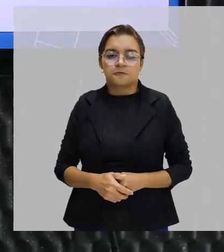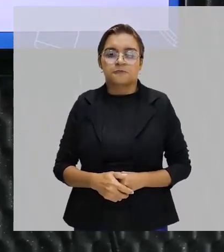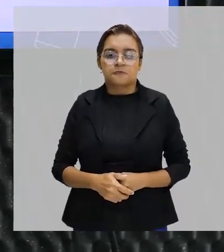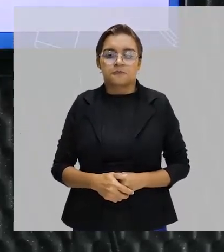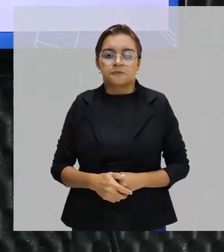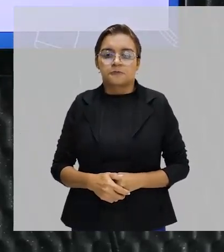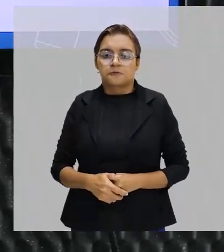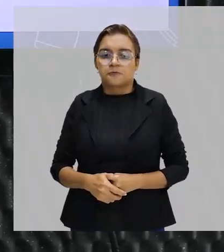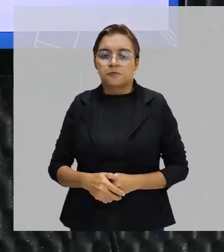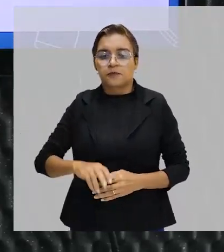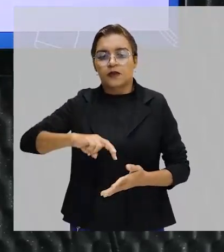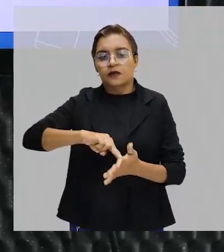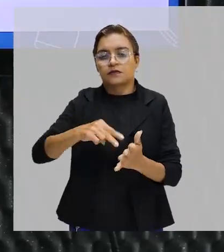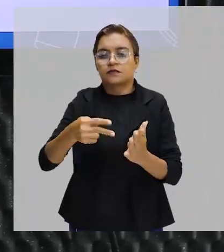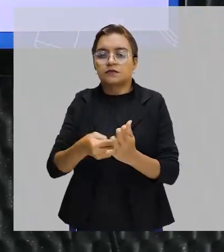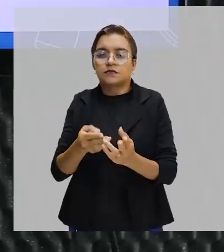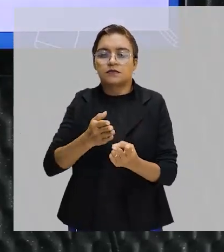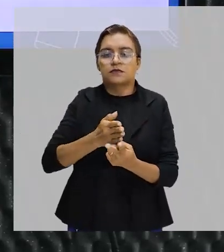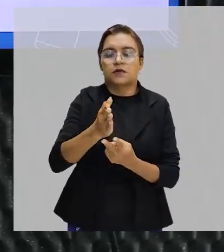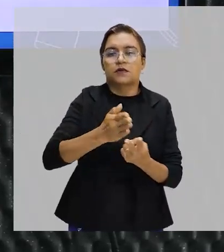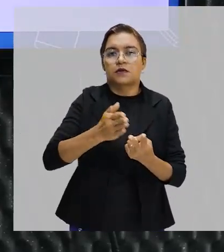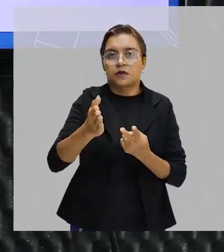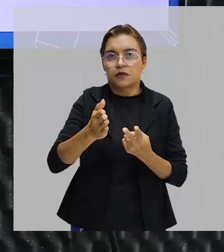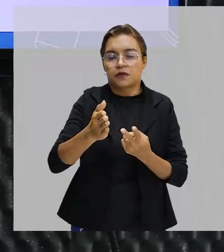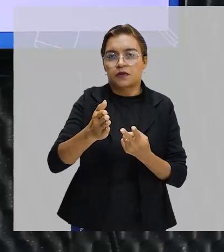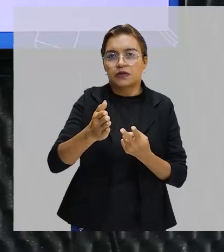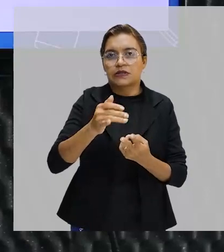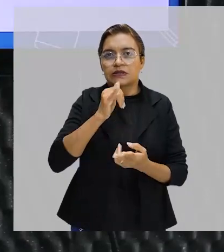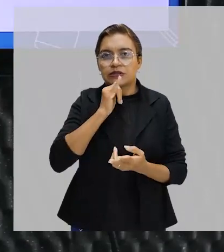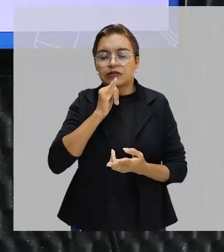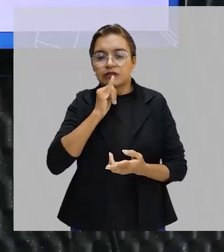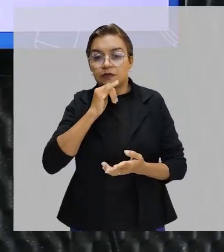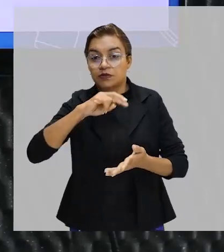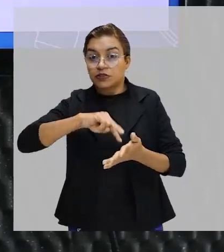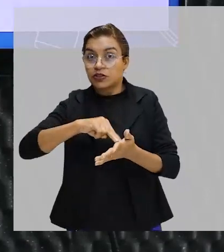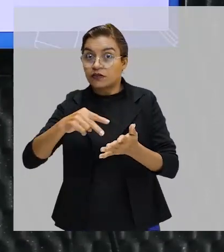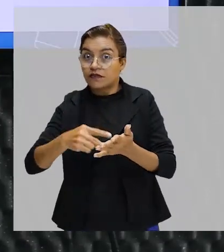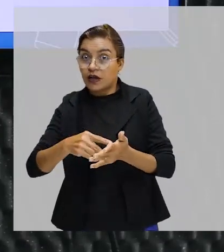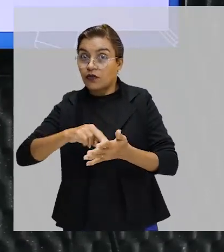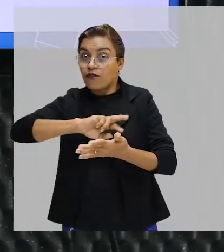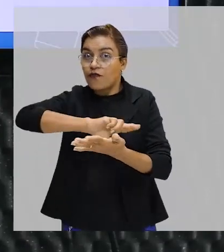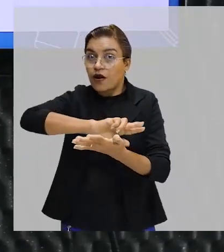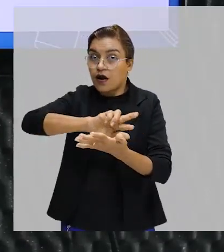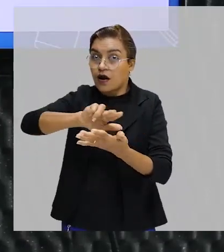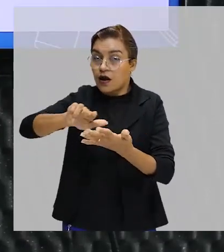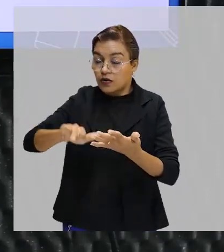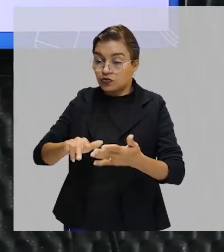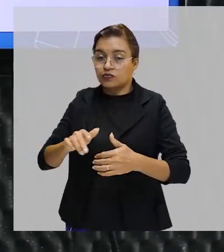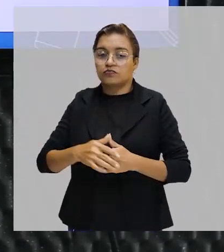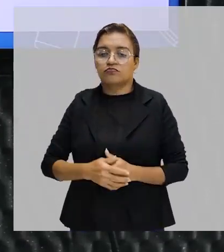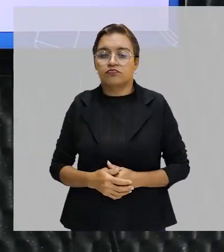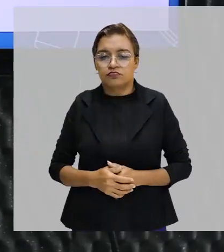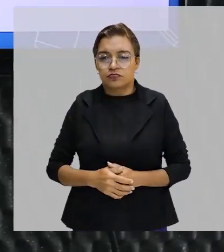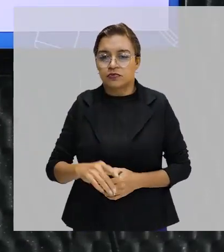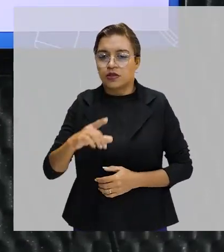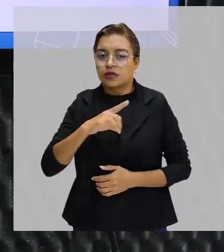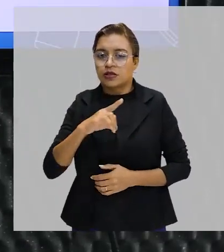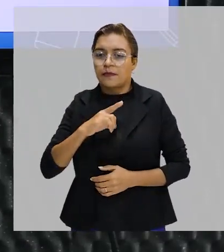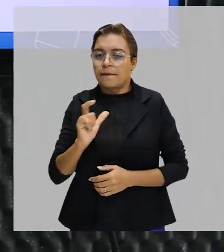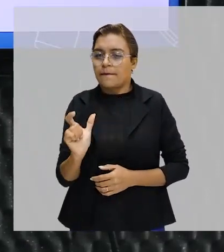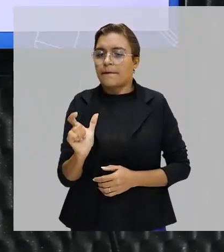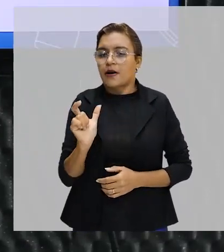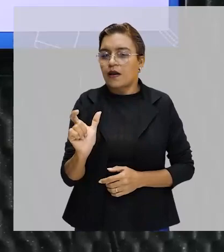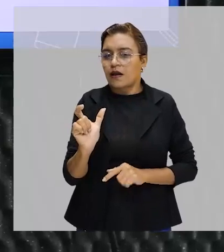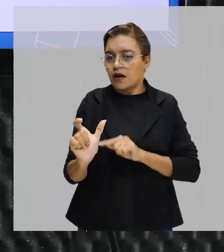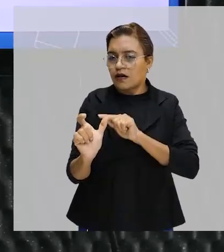Vamos ver agora a ambiguidade por polissemia. Esse tipo de ambiguidade ocorre quando a palavra tem um